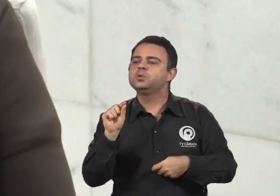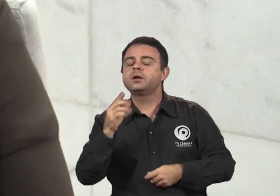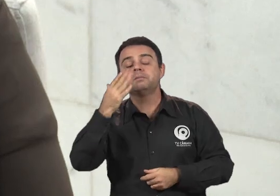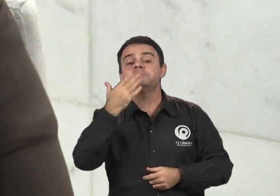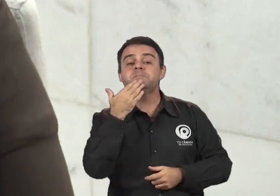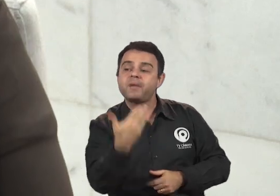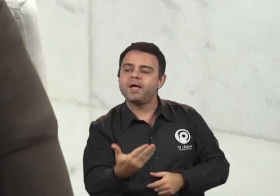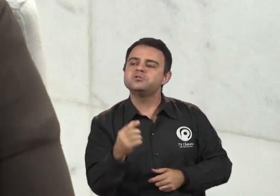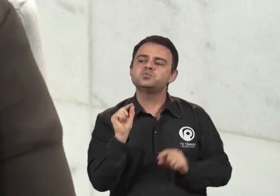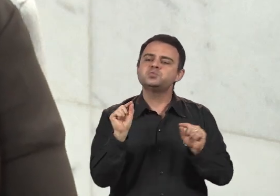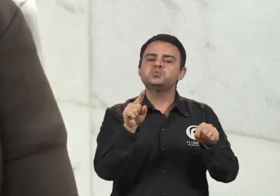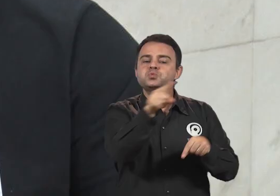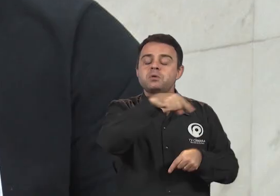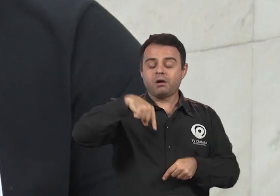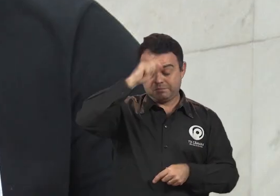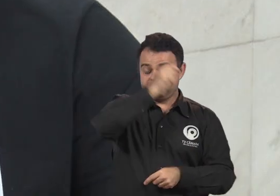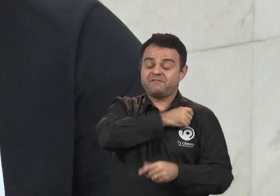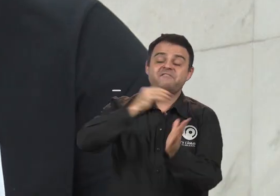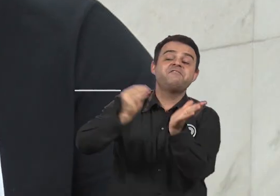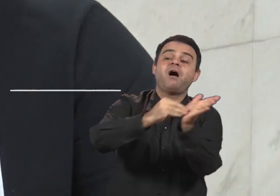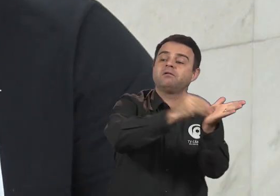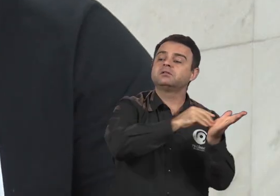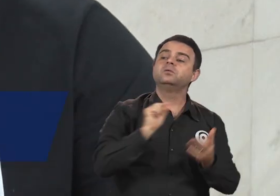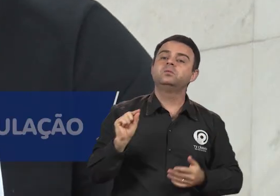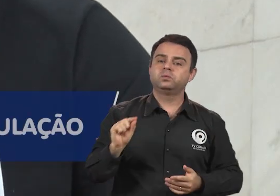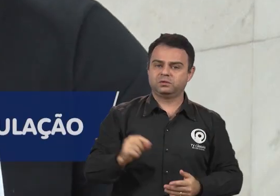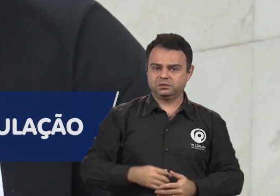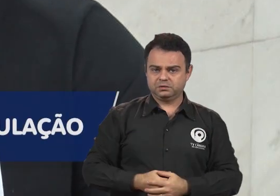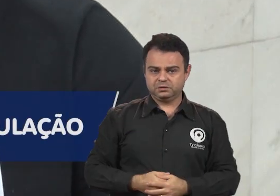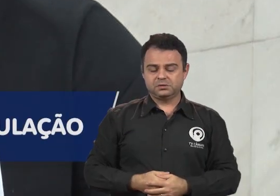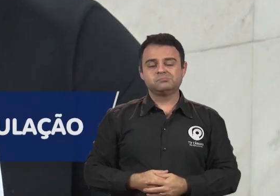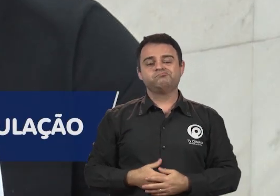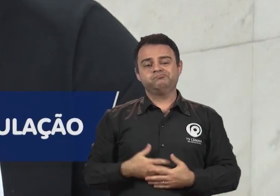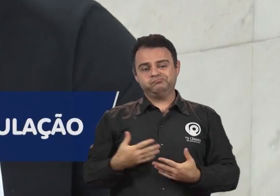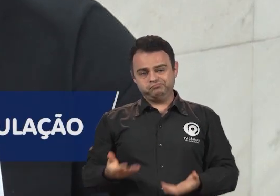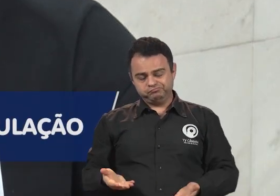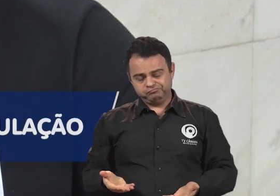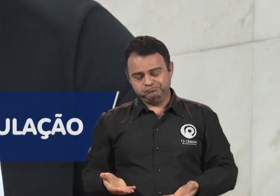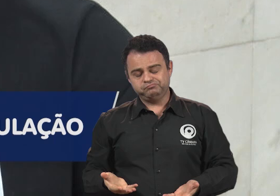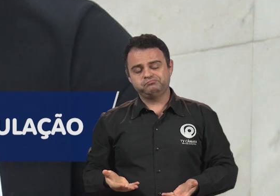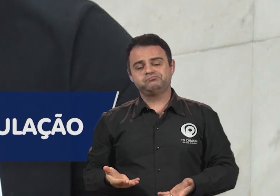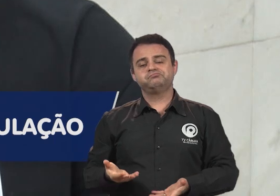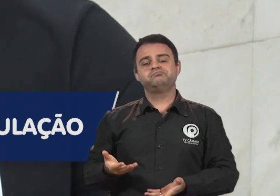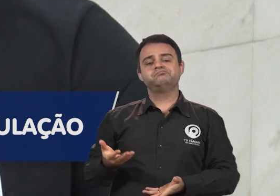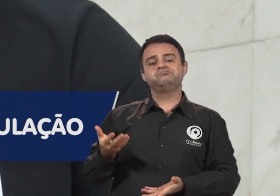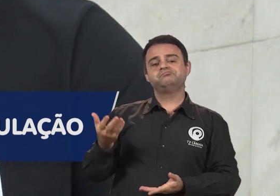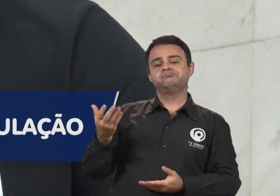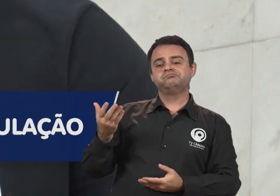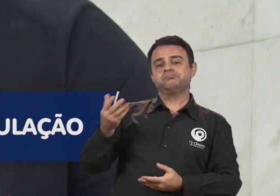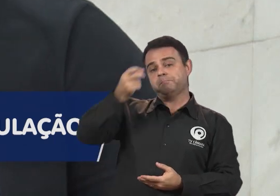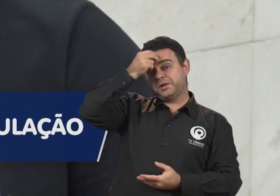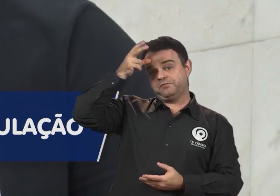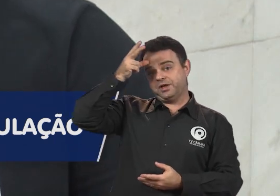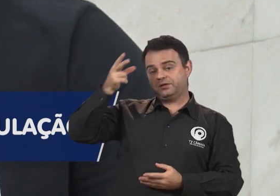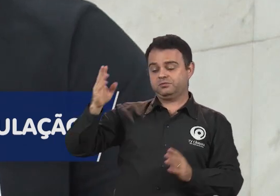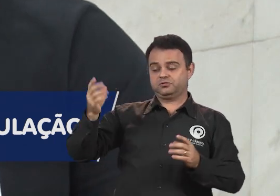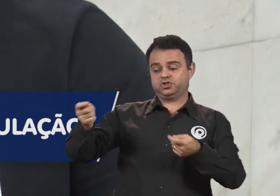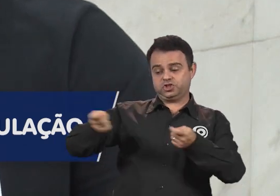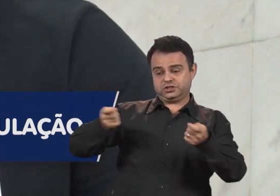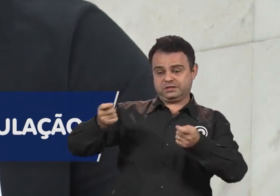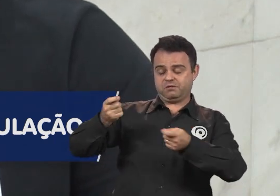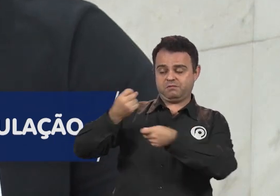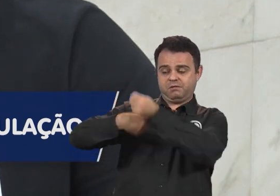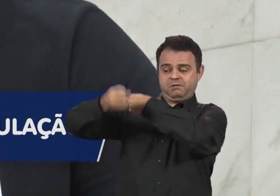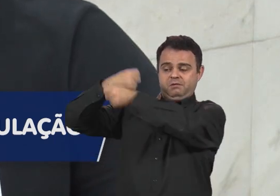da população? O que falta em Rio Preto? Rio Preto, a gente vê que ela veio de uma gestão um pouco conturbada nos